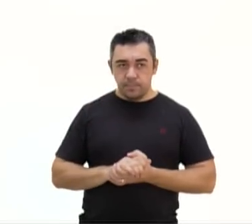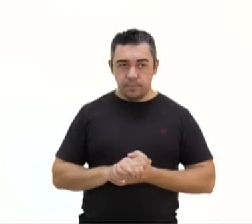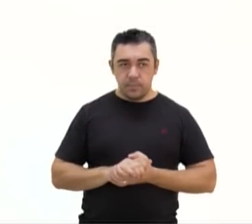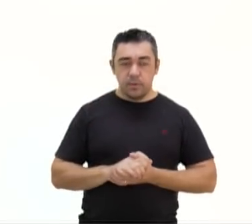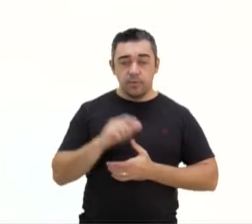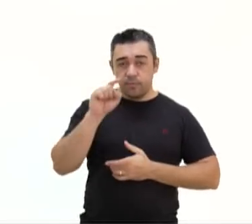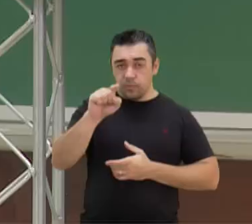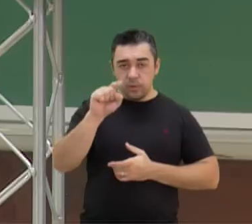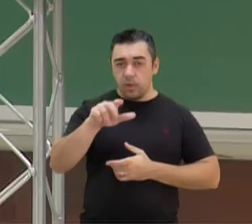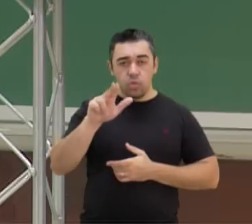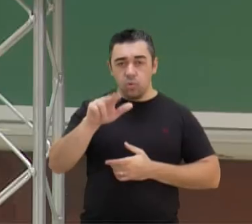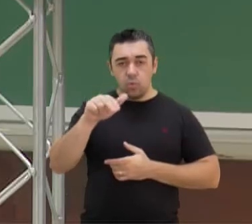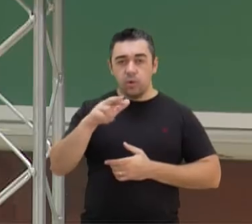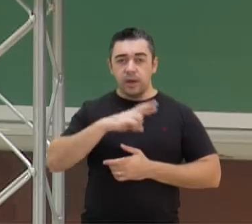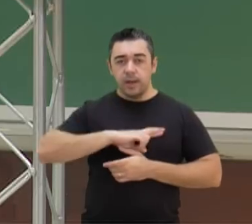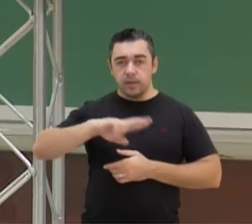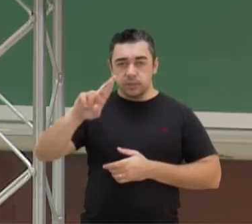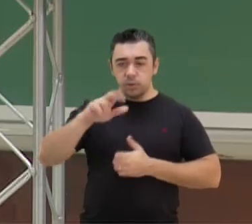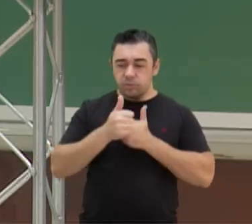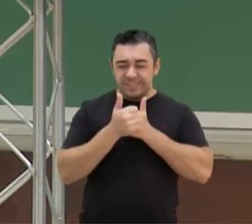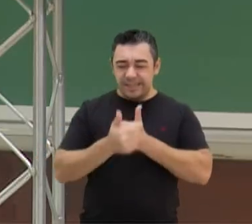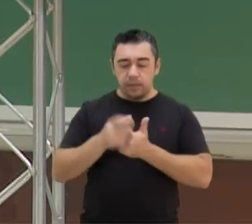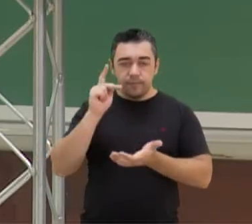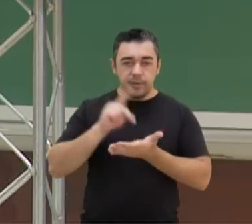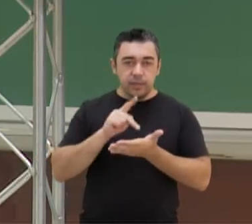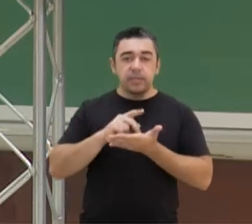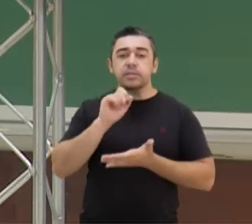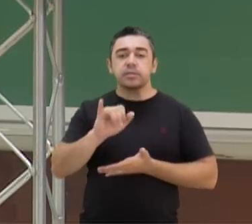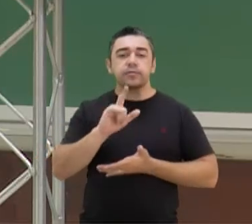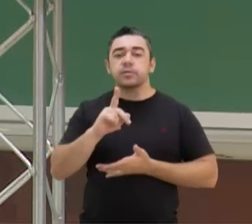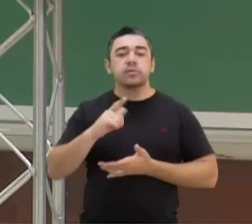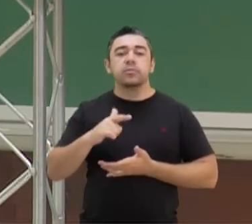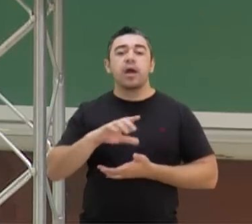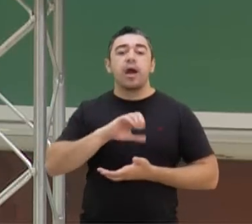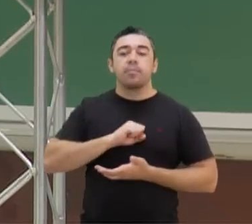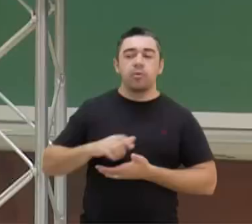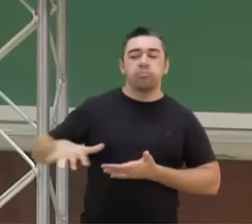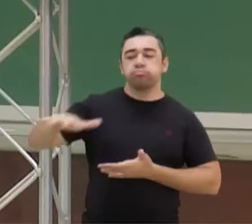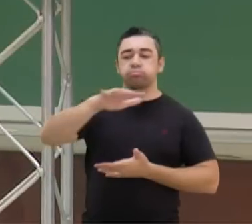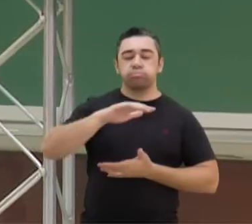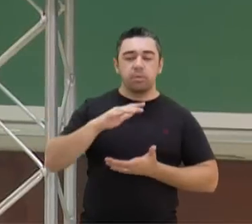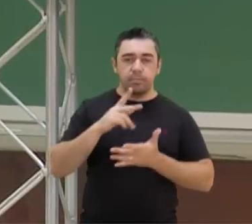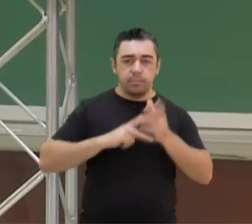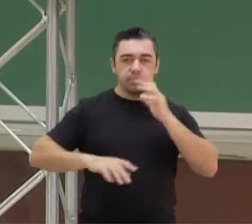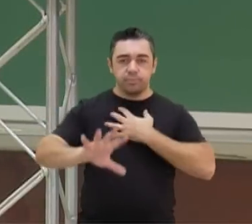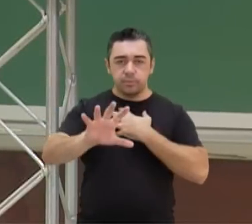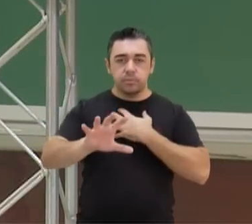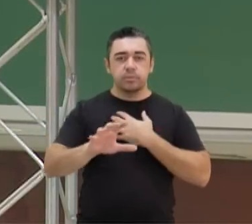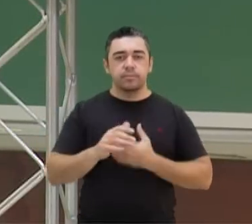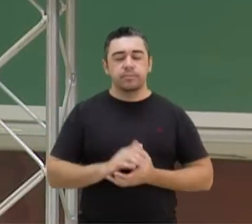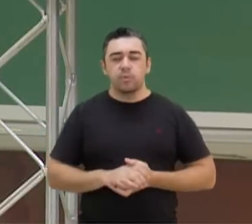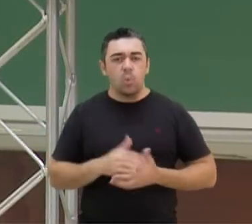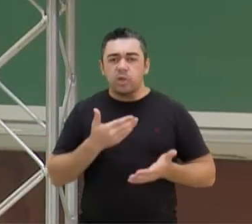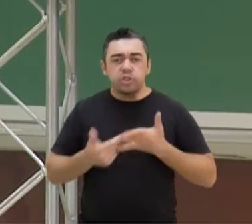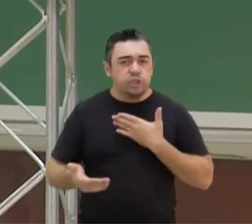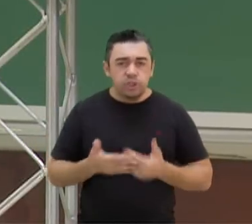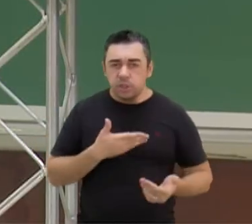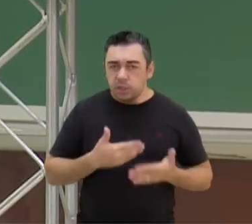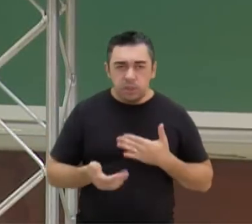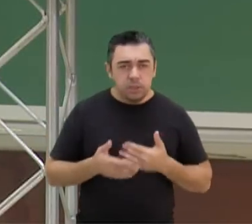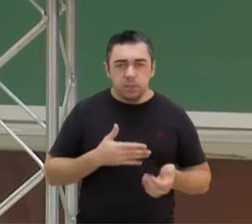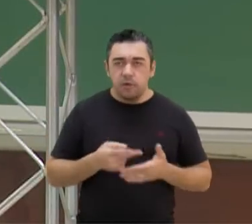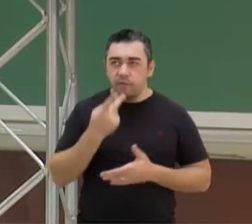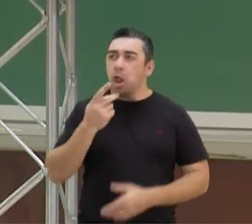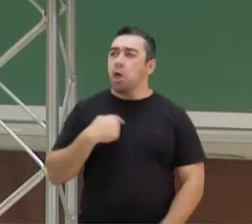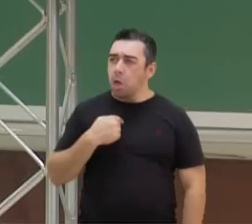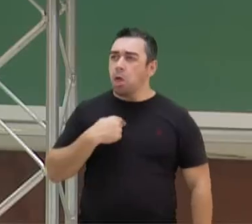você nunca vai ser religioso de verdade enquanto você não fizer para os outros aquilo que você quer para você. Não adianta dizer que é religioso. Se você